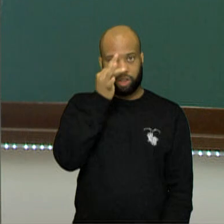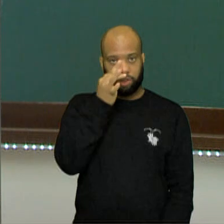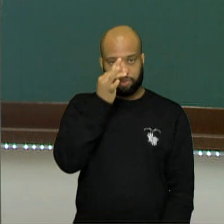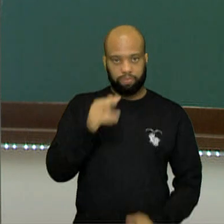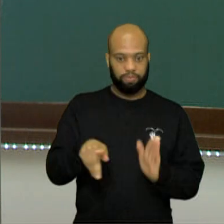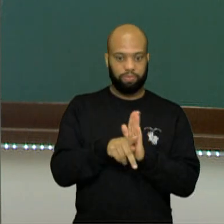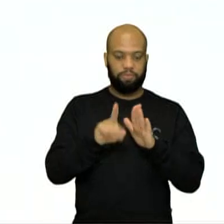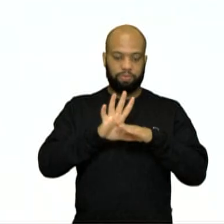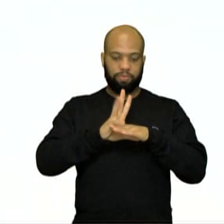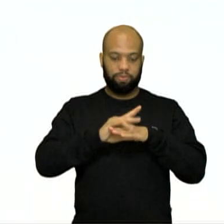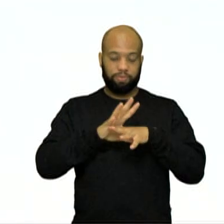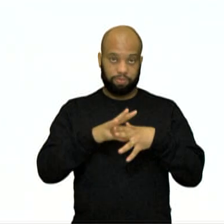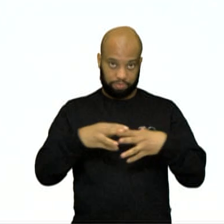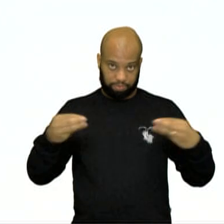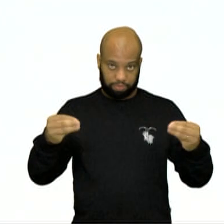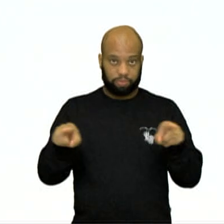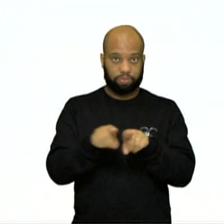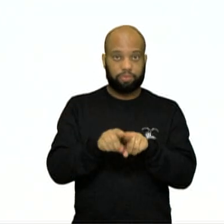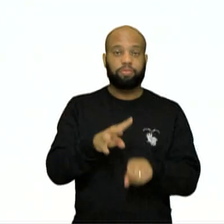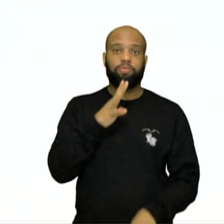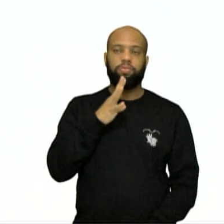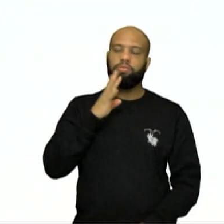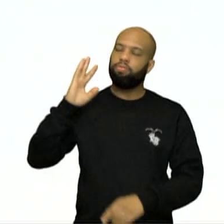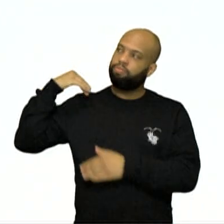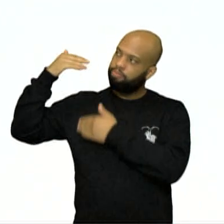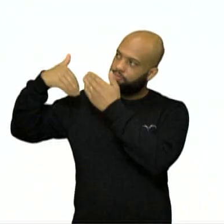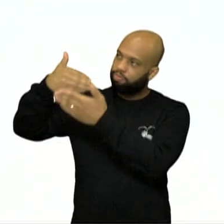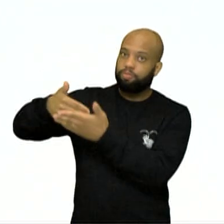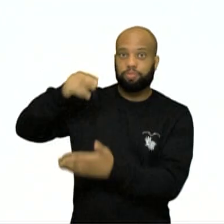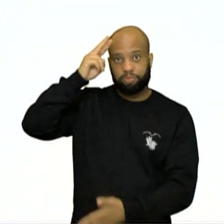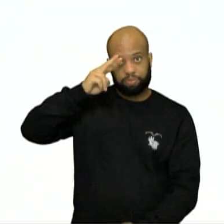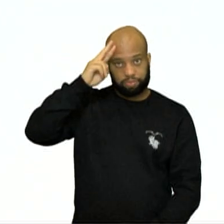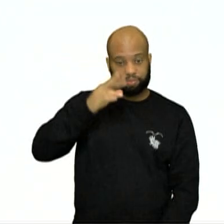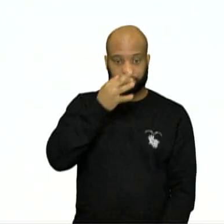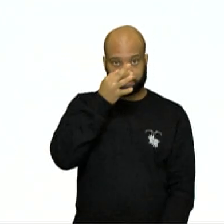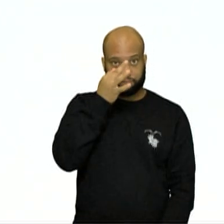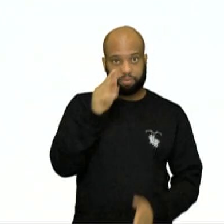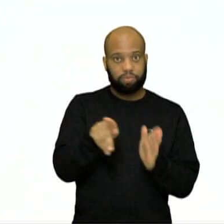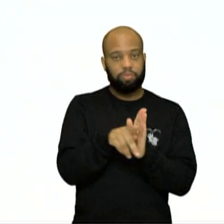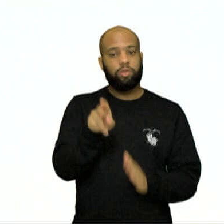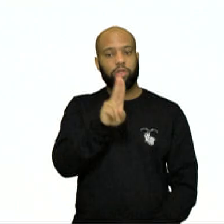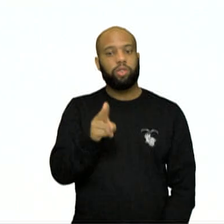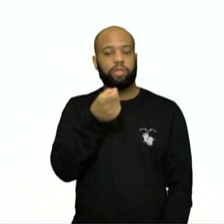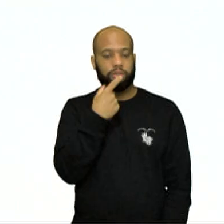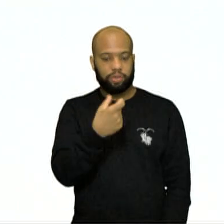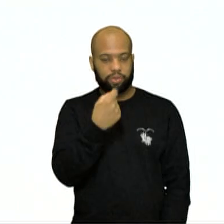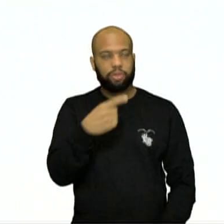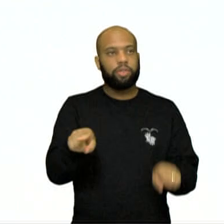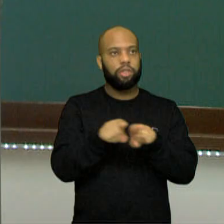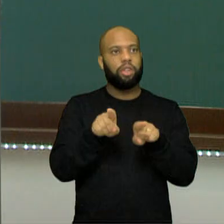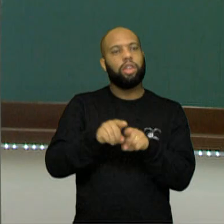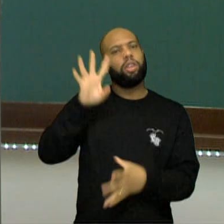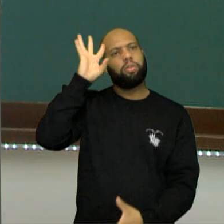cura, conhecer a história das plantas medicinais e entender a